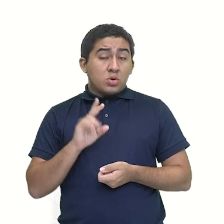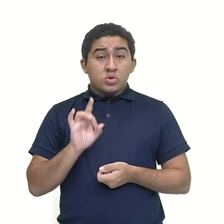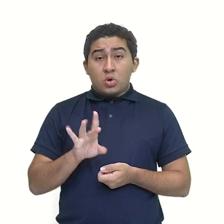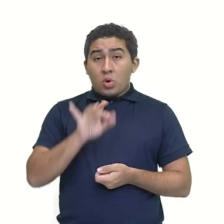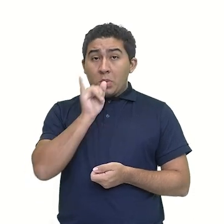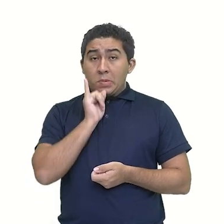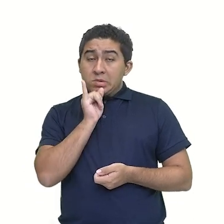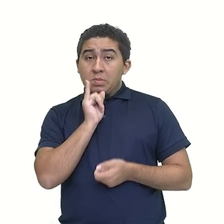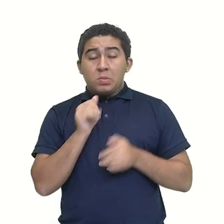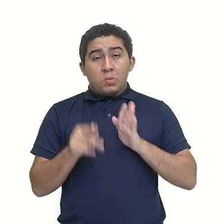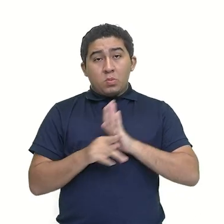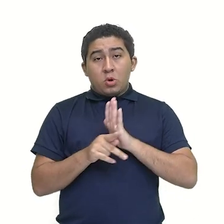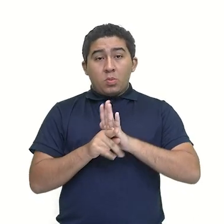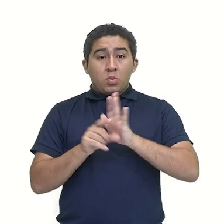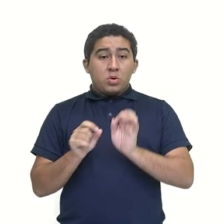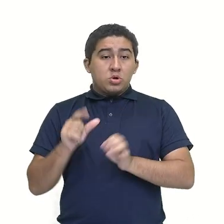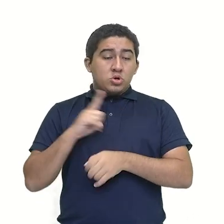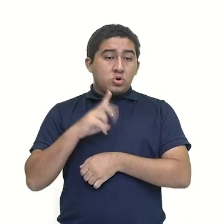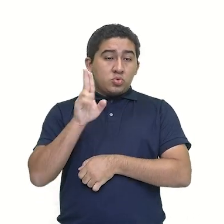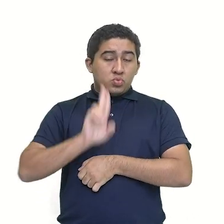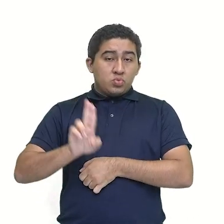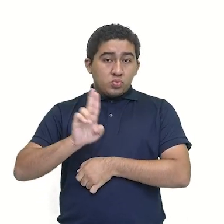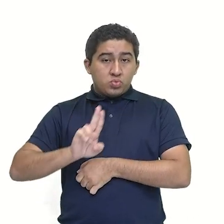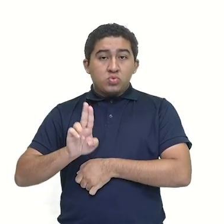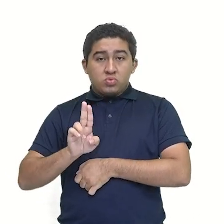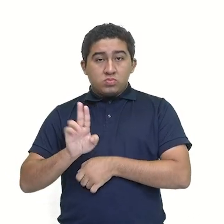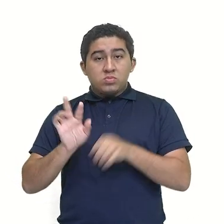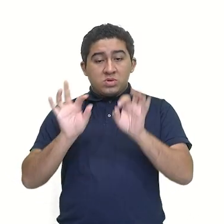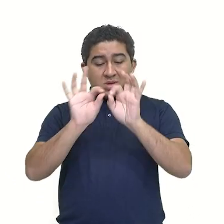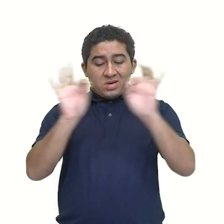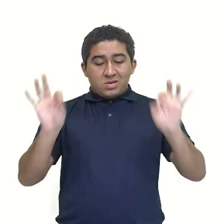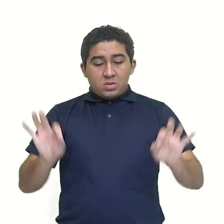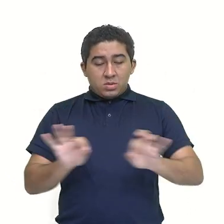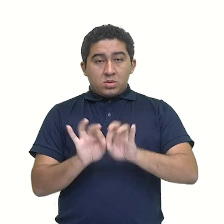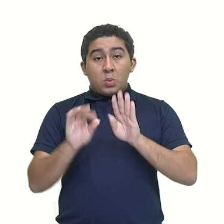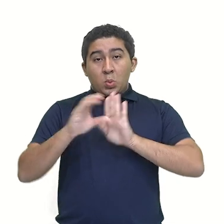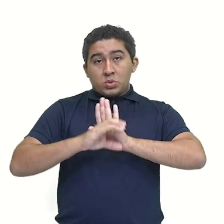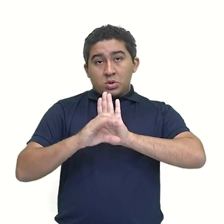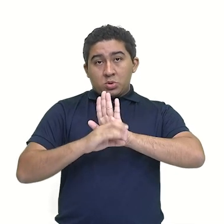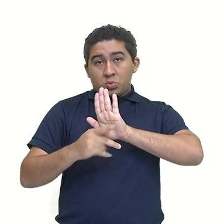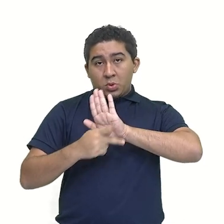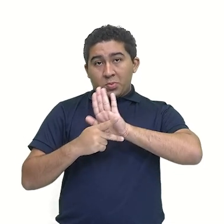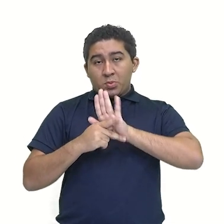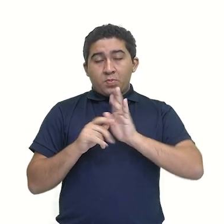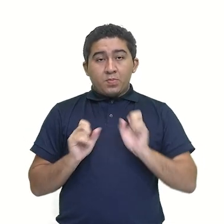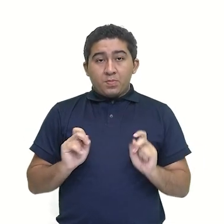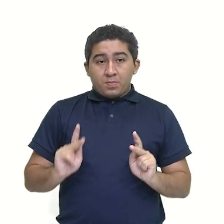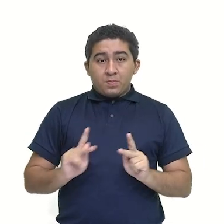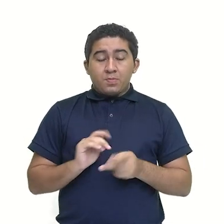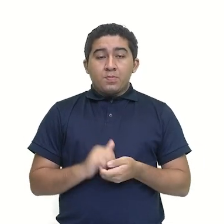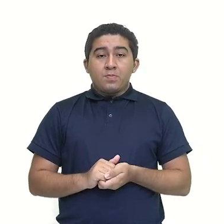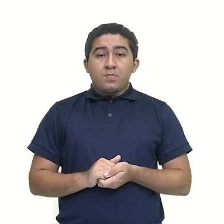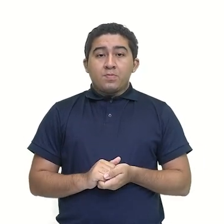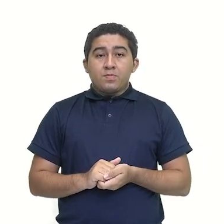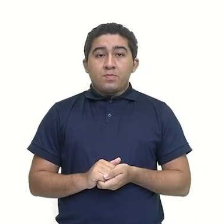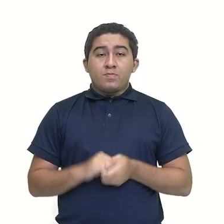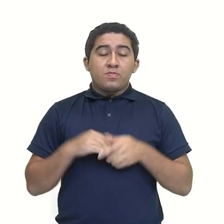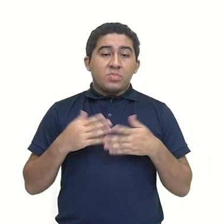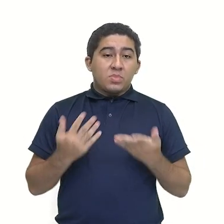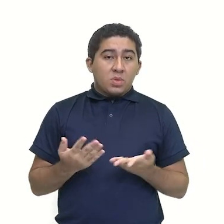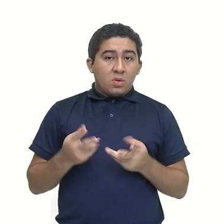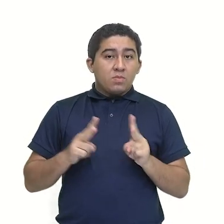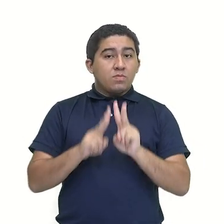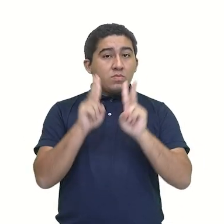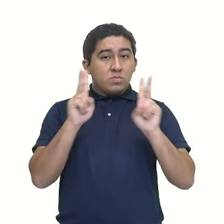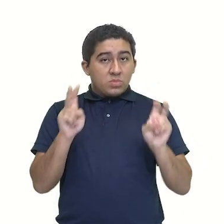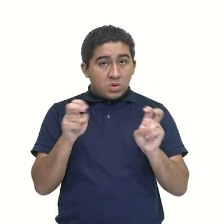exemplo de uma aplicabilidade aí do perímetro, do conceito de perímetro, tá bom? E aí falando agora